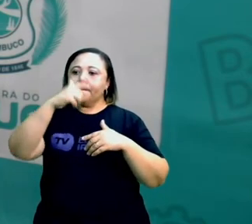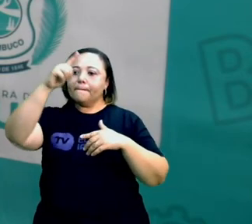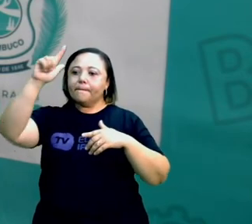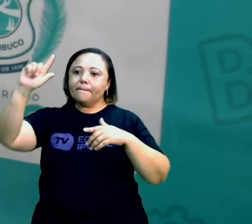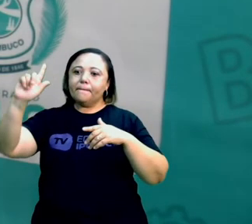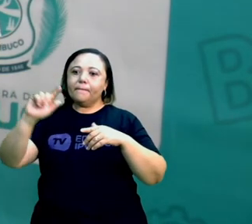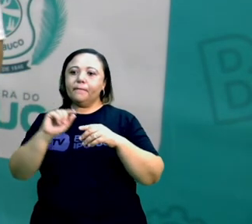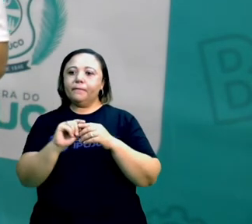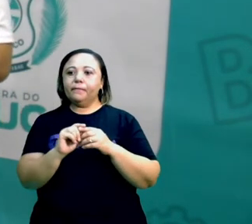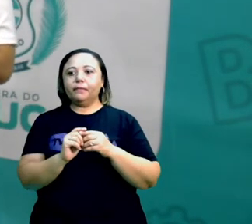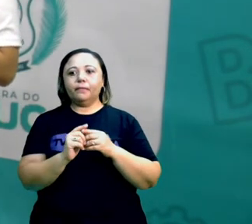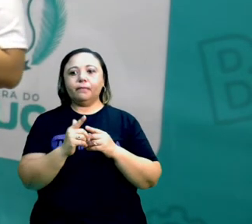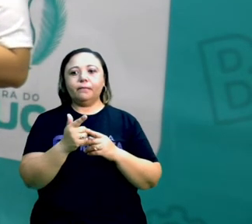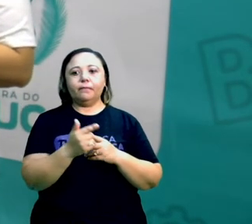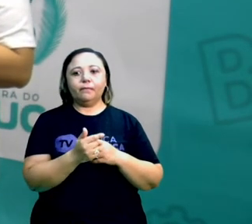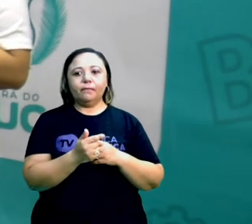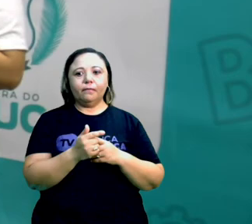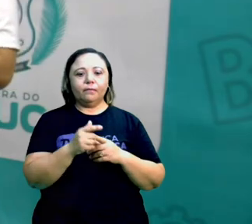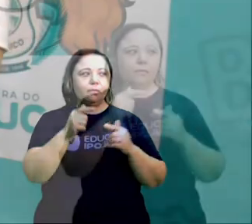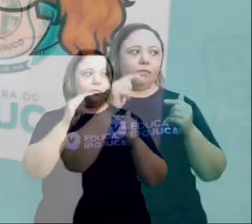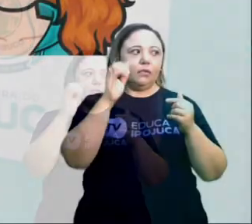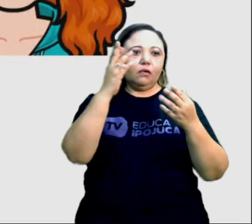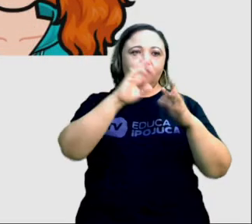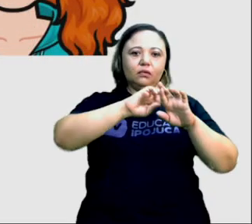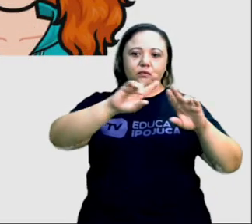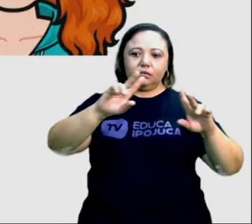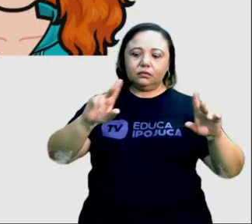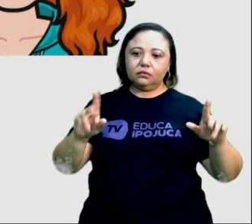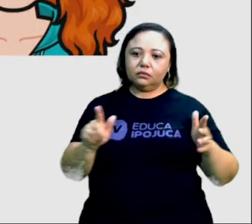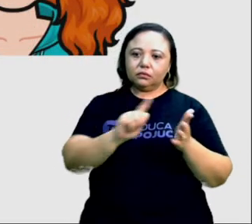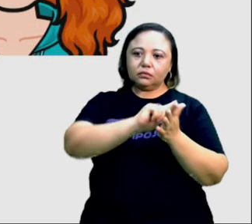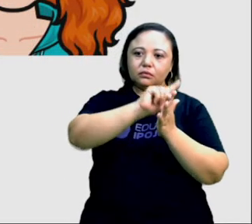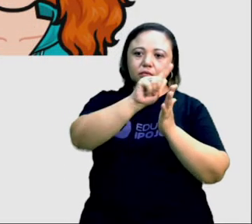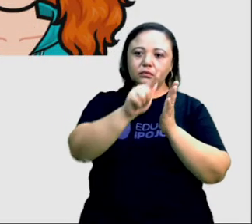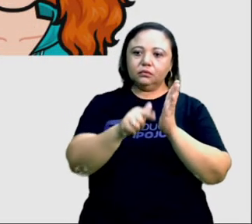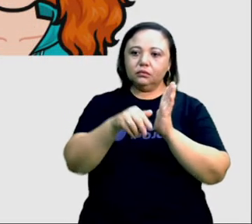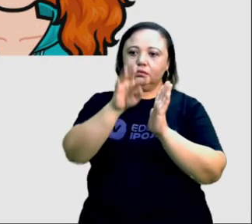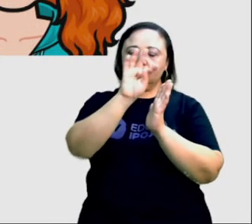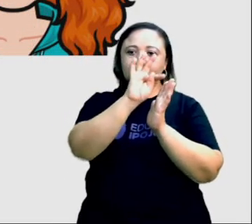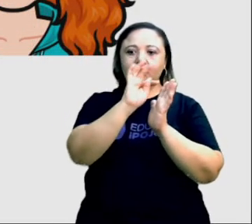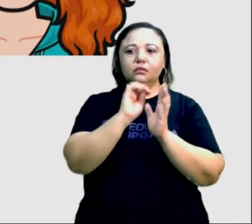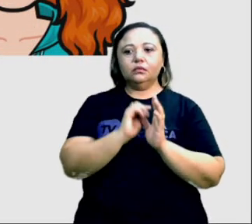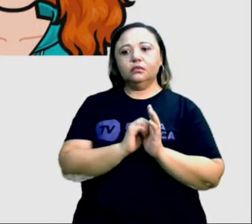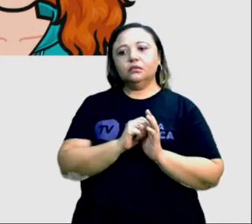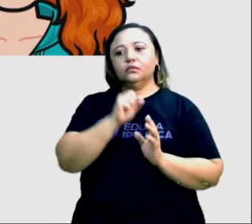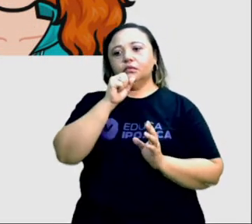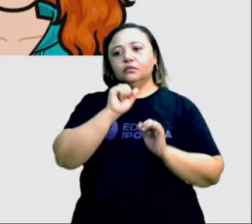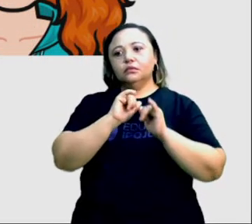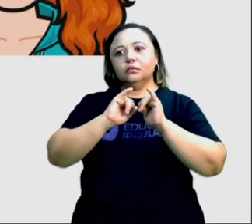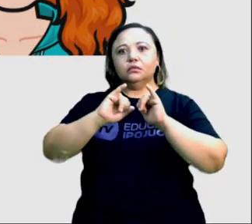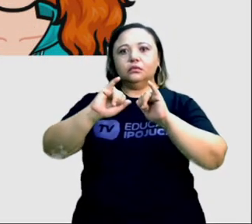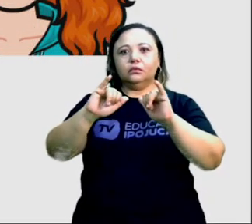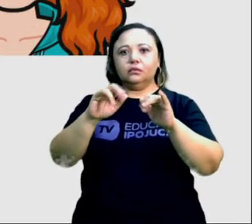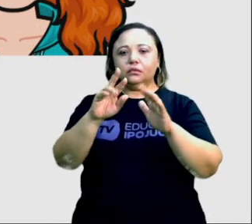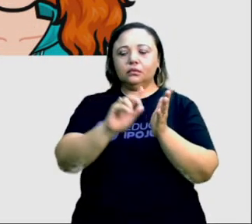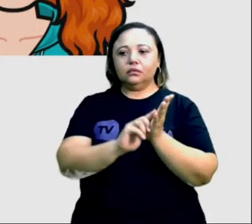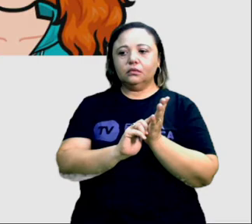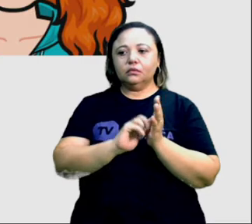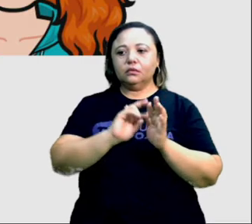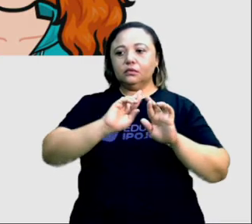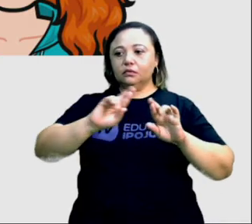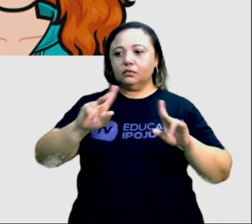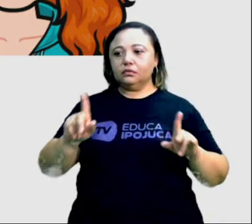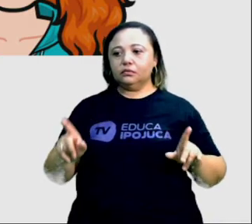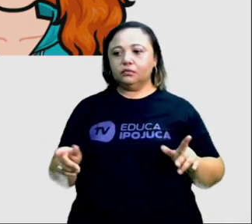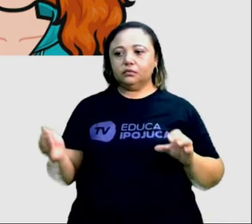aula. Vimos que existem vários gêneros jornalísticos com propósito comunicativo diferentes, mas